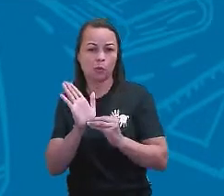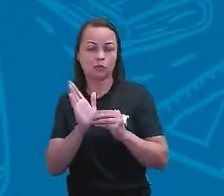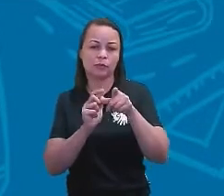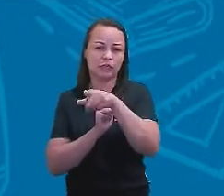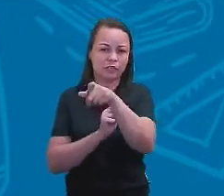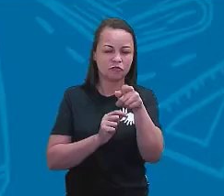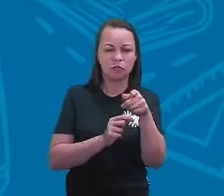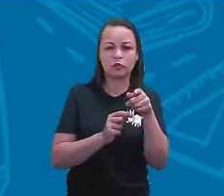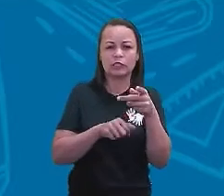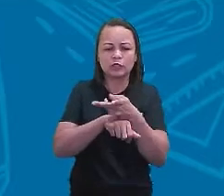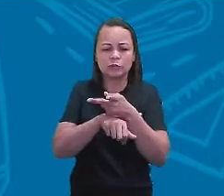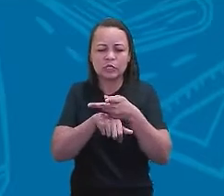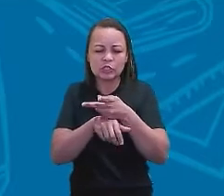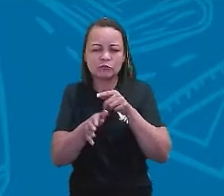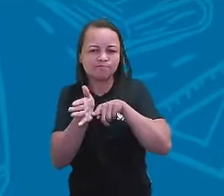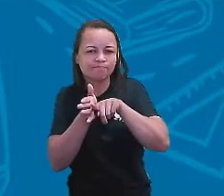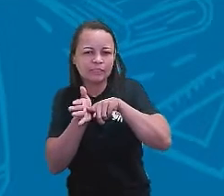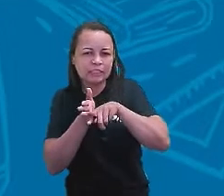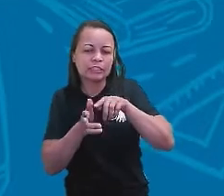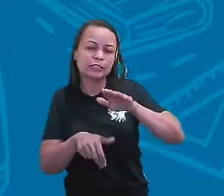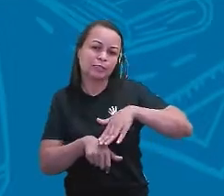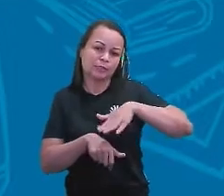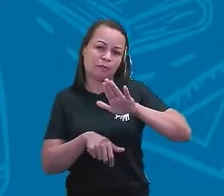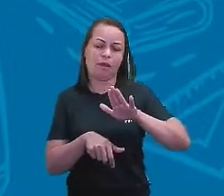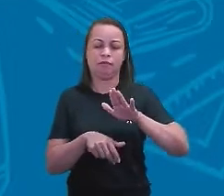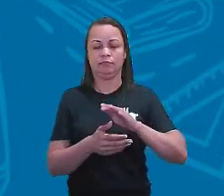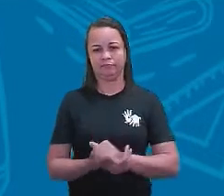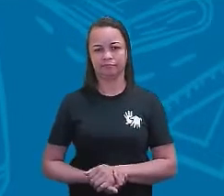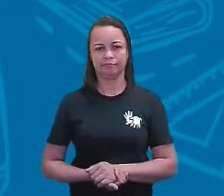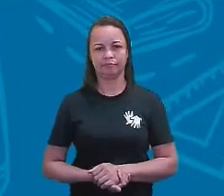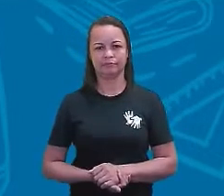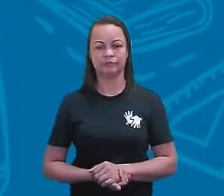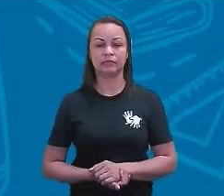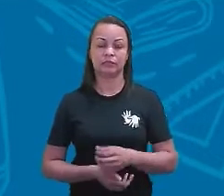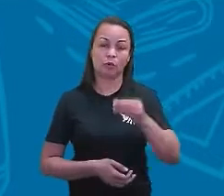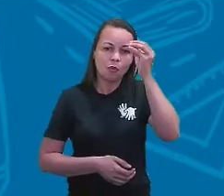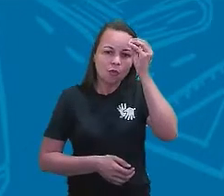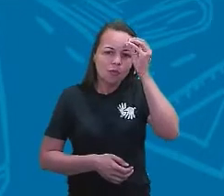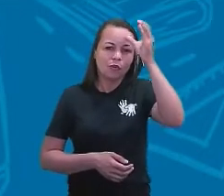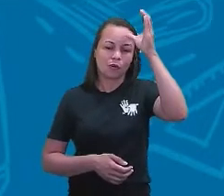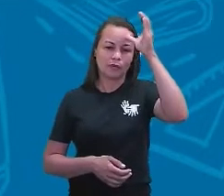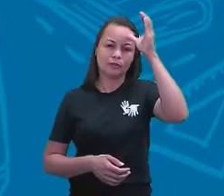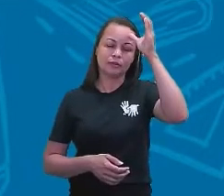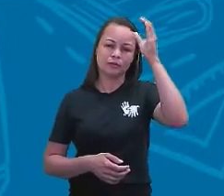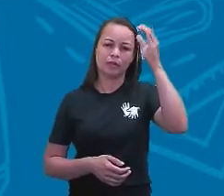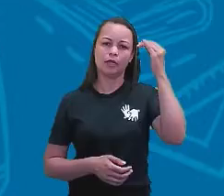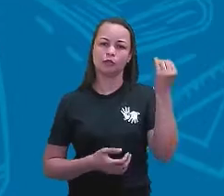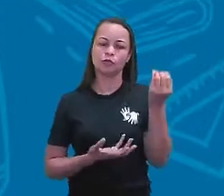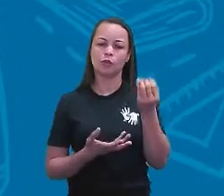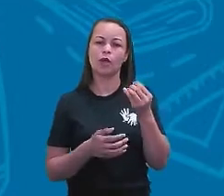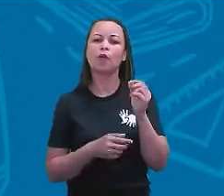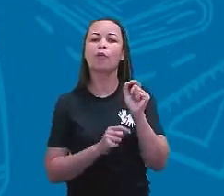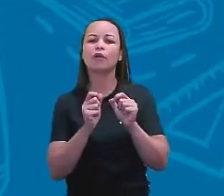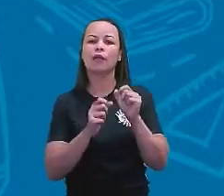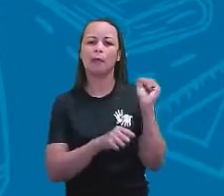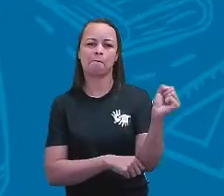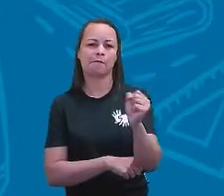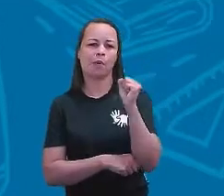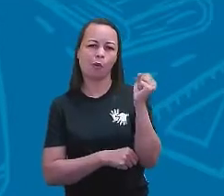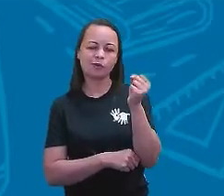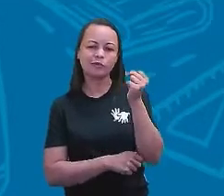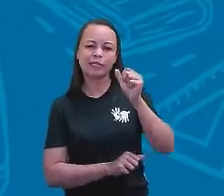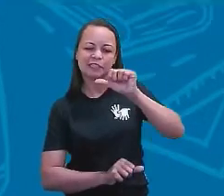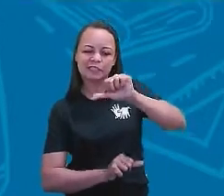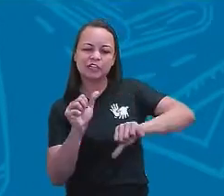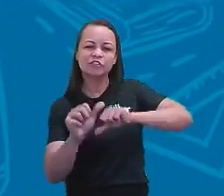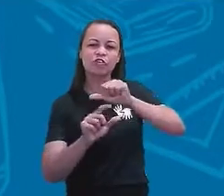você ama e também até com quem você não ama. Porque, gente, conhecimento é poder de transformação social. E aí,